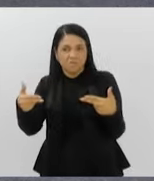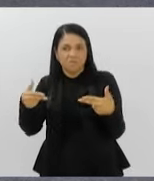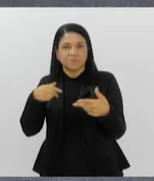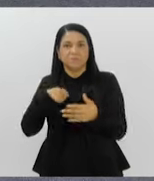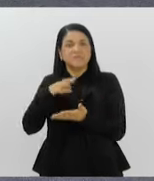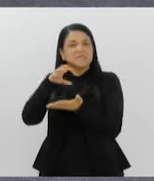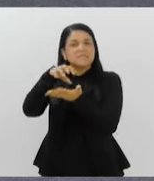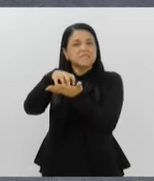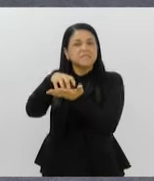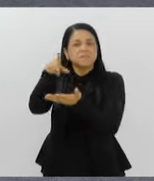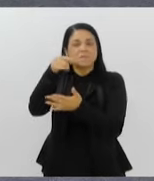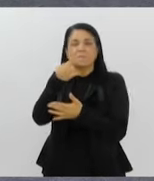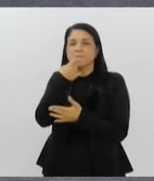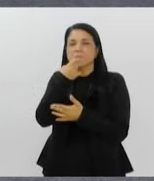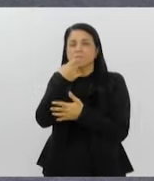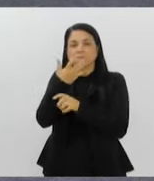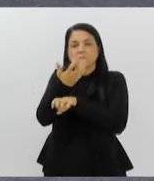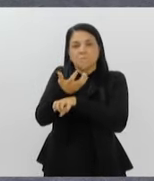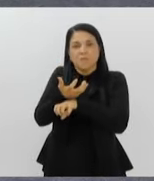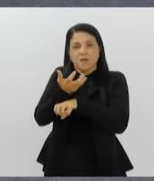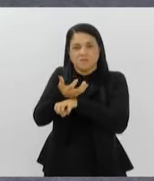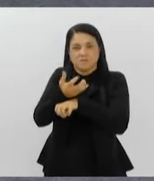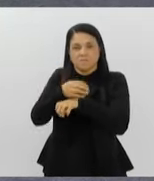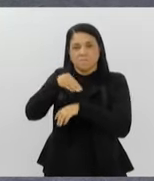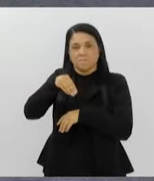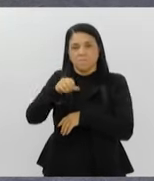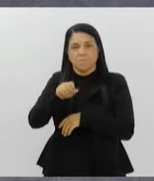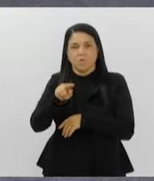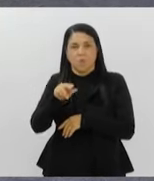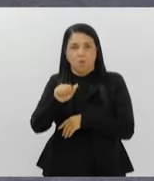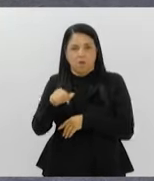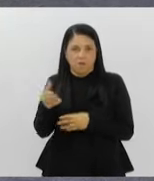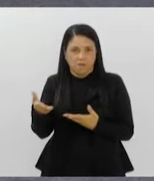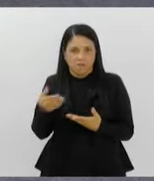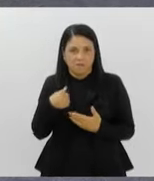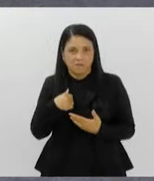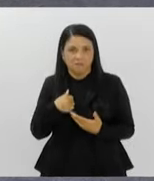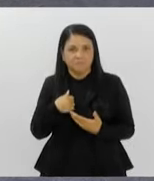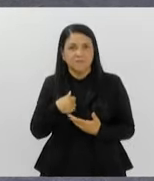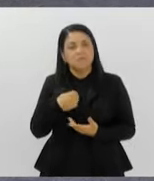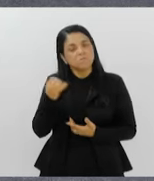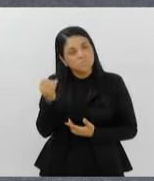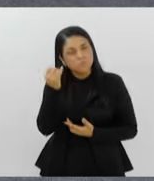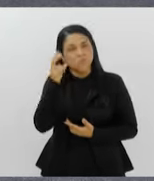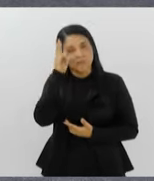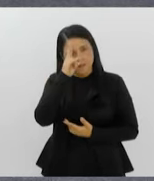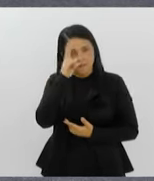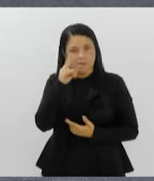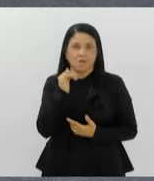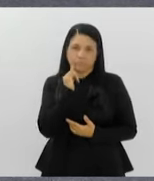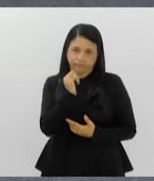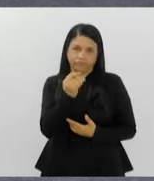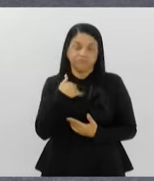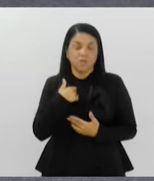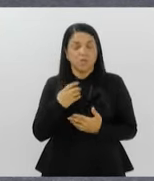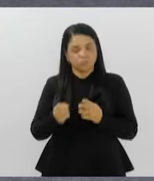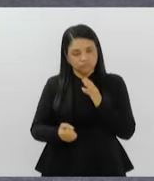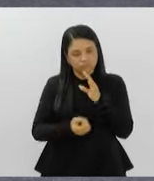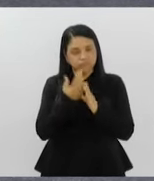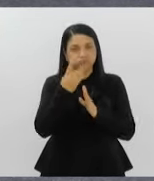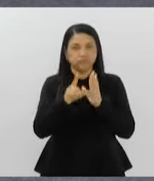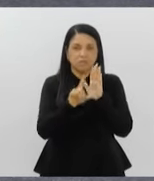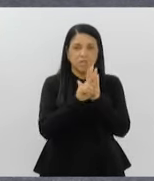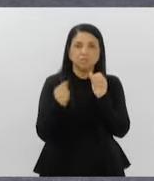Praça Mauá. Então, é importante lembrar isso. Eu tenho uma lei, junto com o